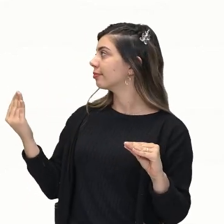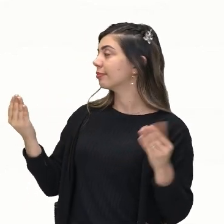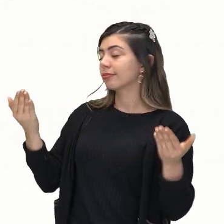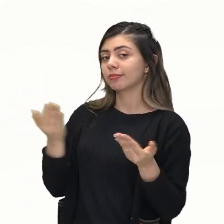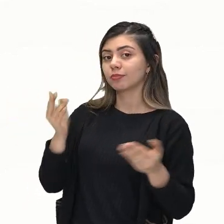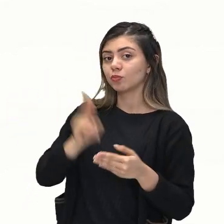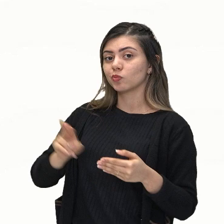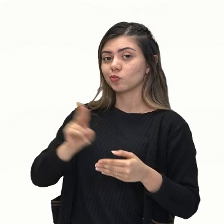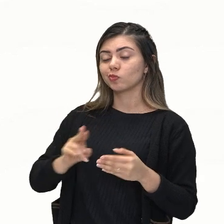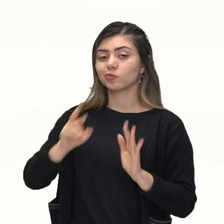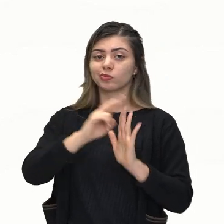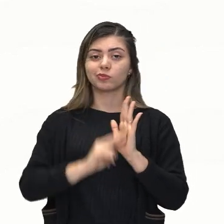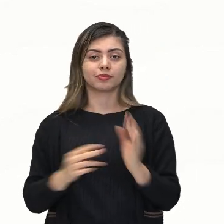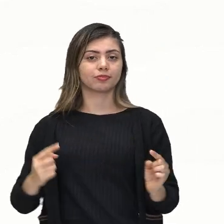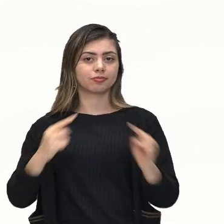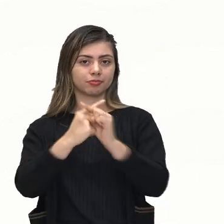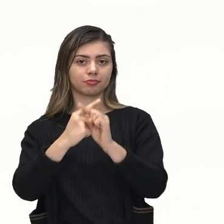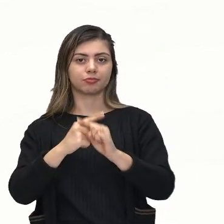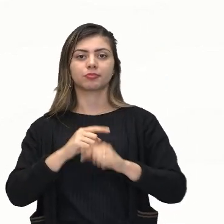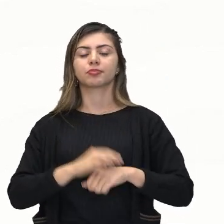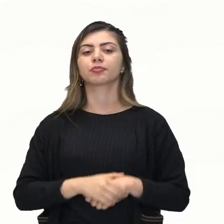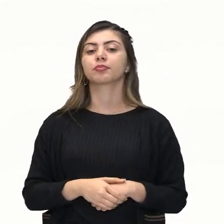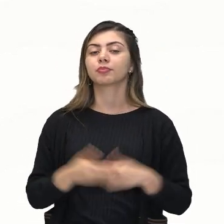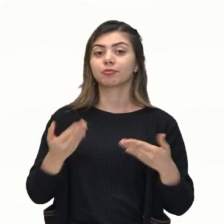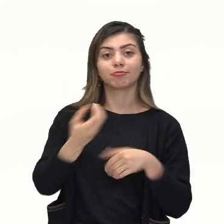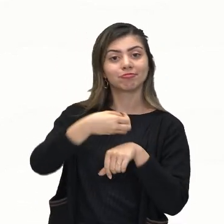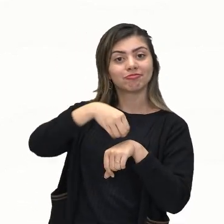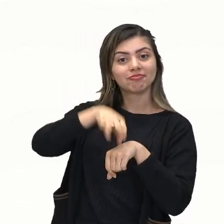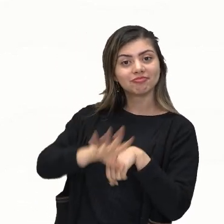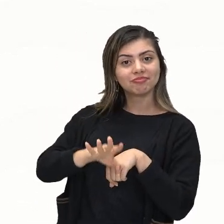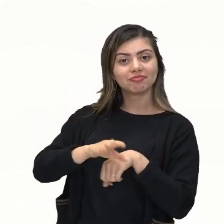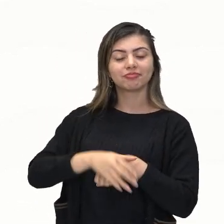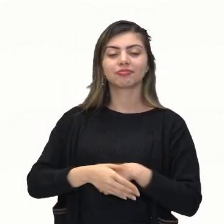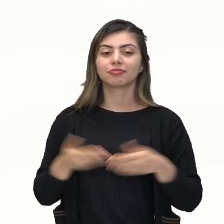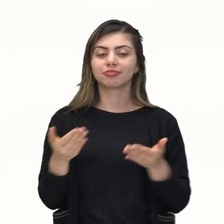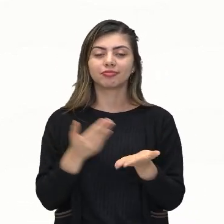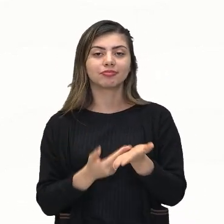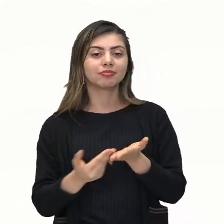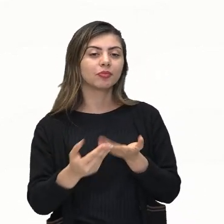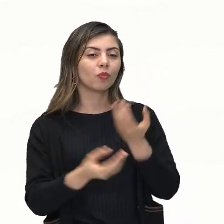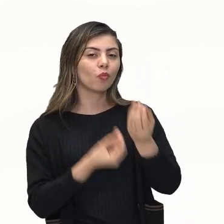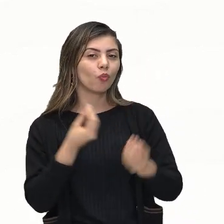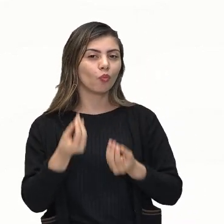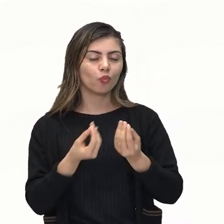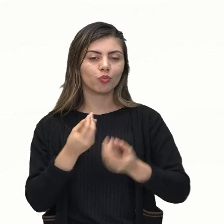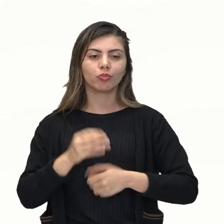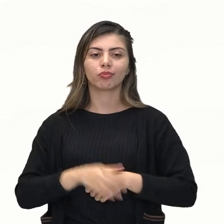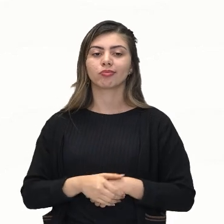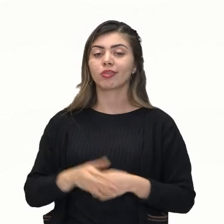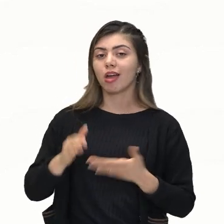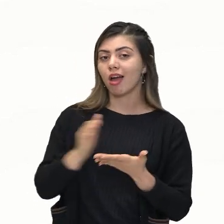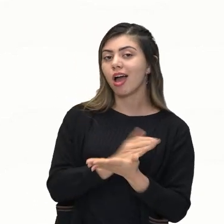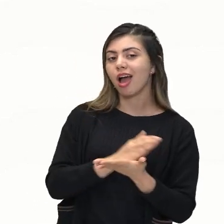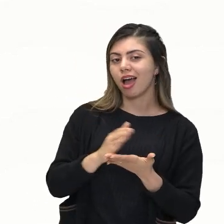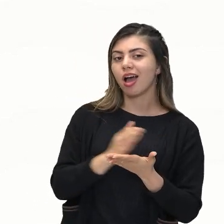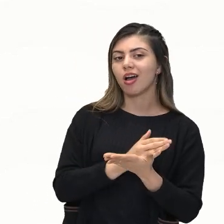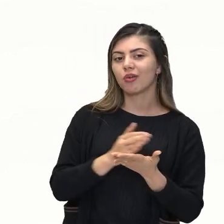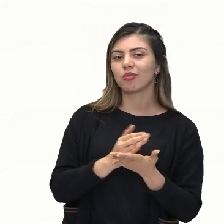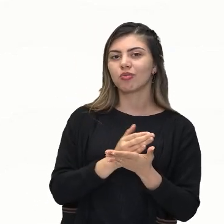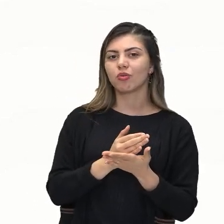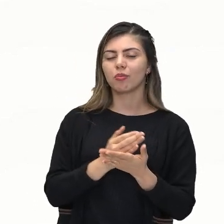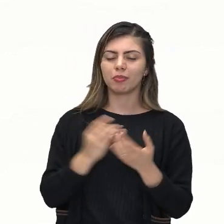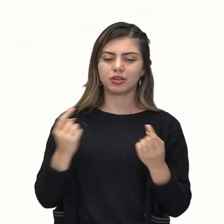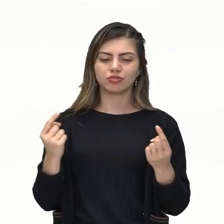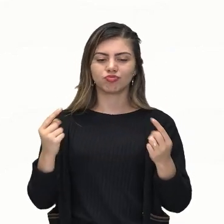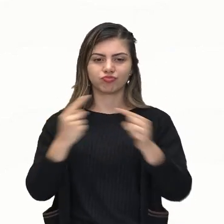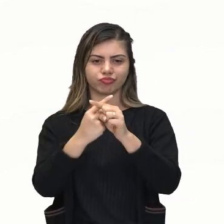de 3. Vamos para uma boa dica. Vamos iniciar colocando, né, algumas setas ao